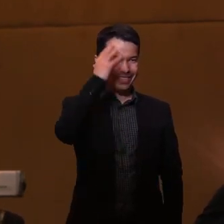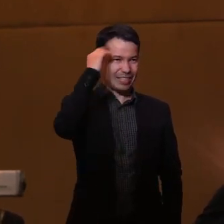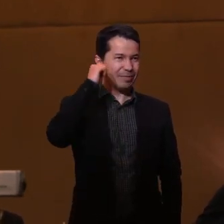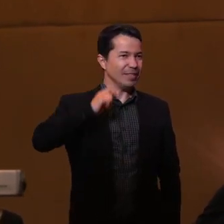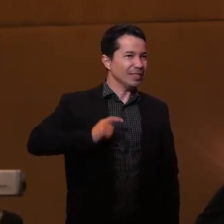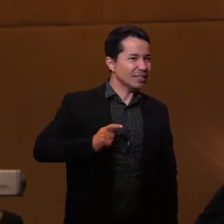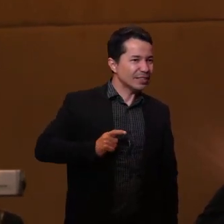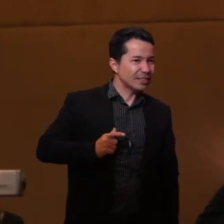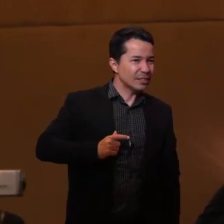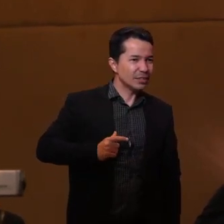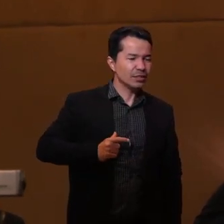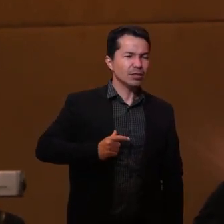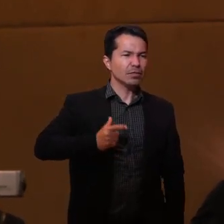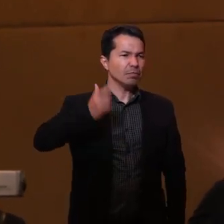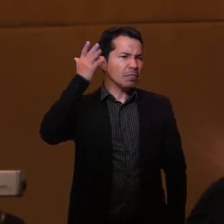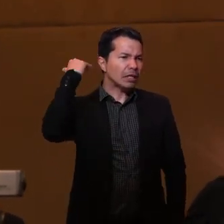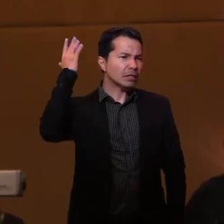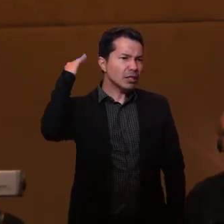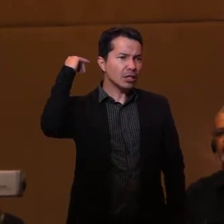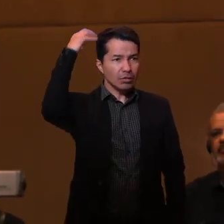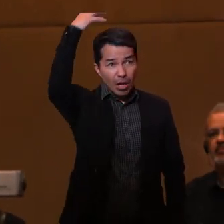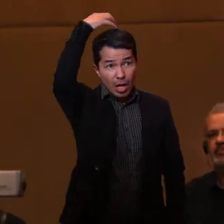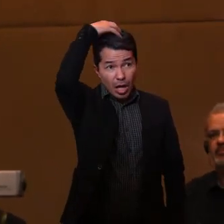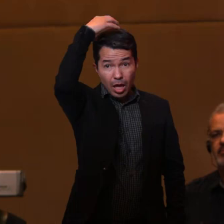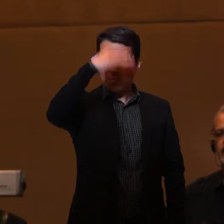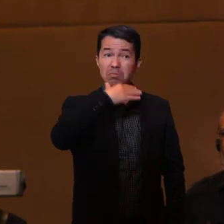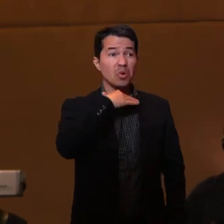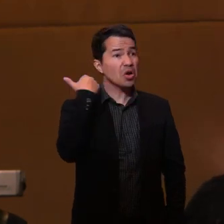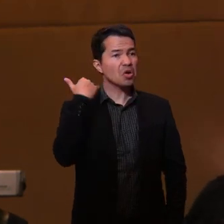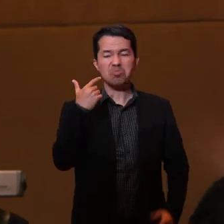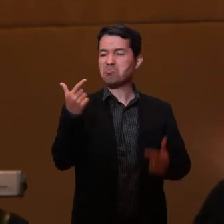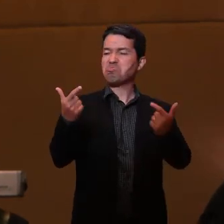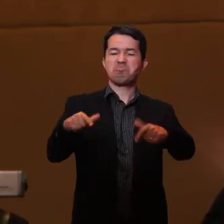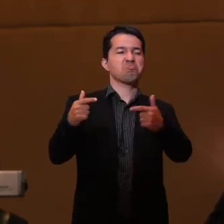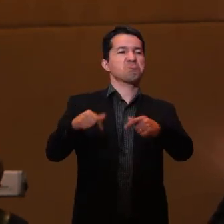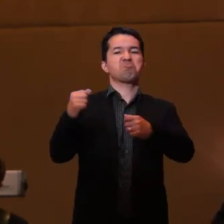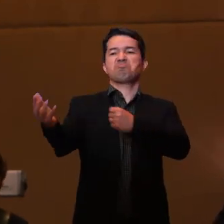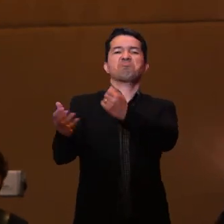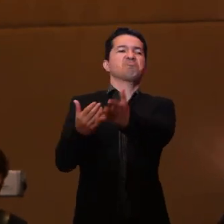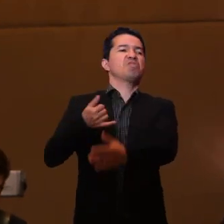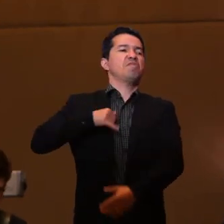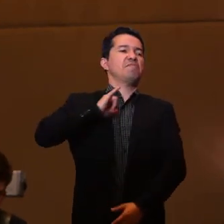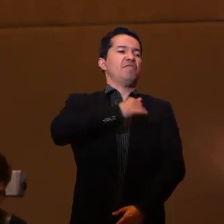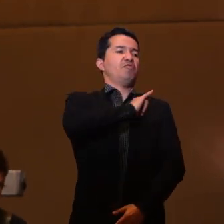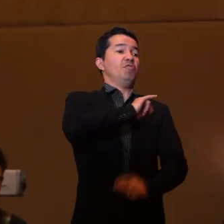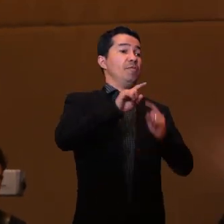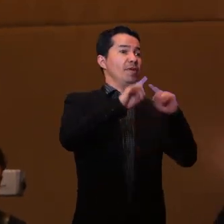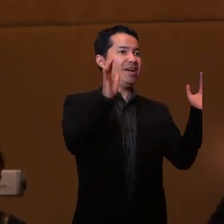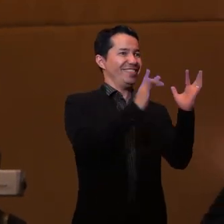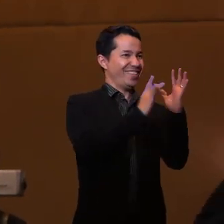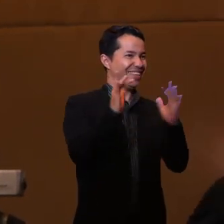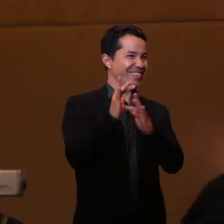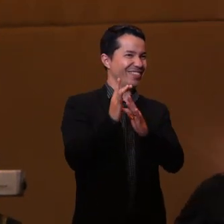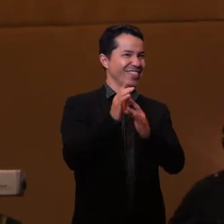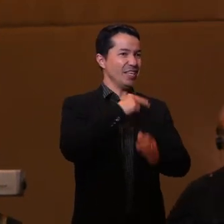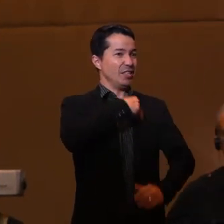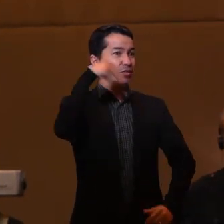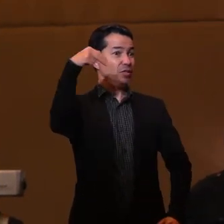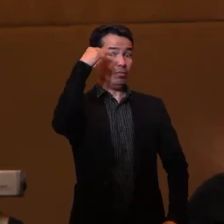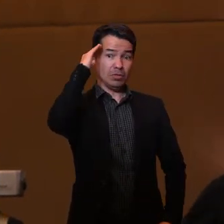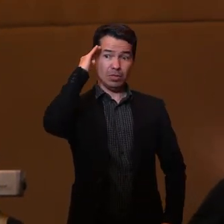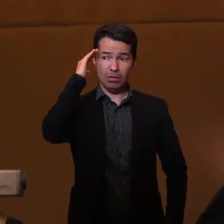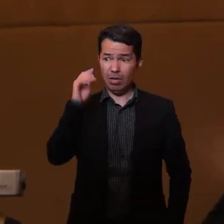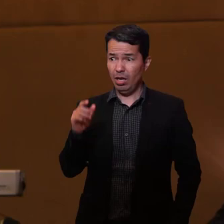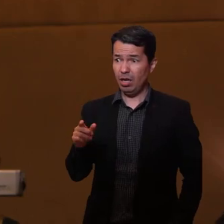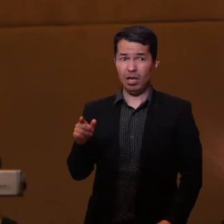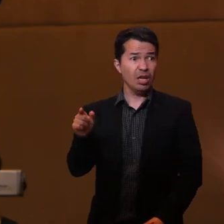tal maneira. Ele entendeu, Ele é Deus, o Filho de Deus. Quando Ele olha, o efeito